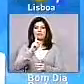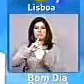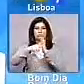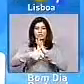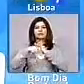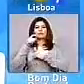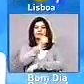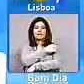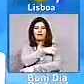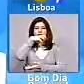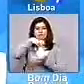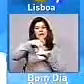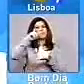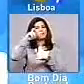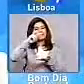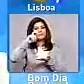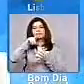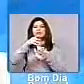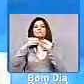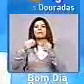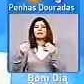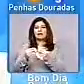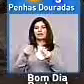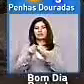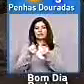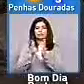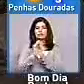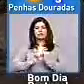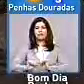de edifícios com recurso a produtos portugueses.